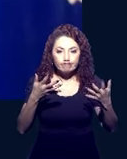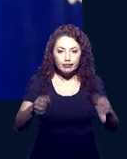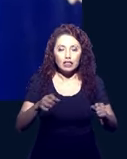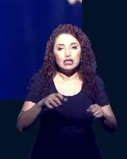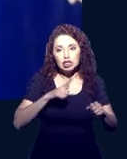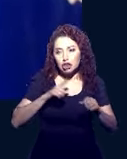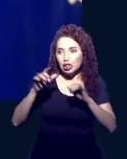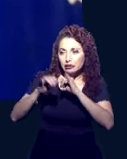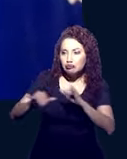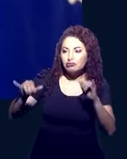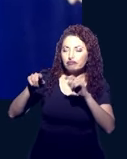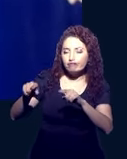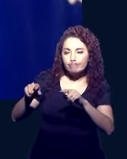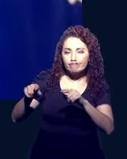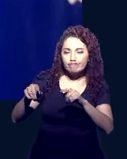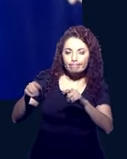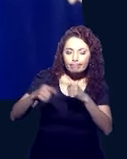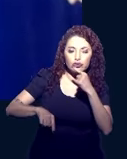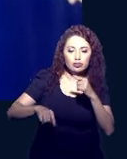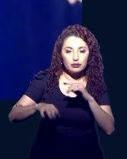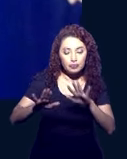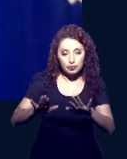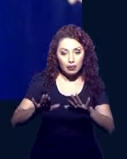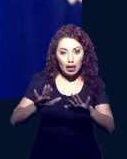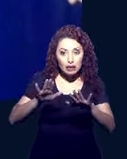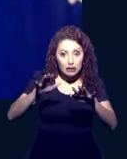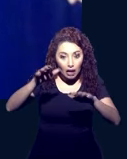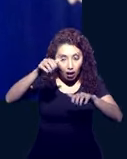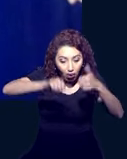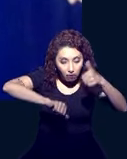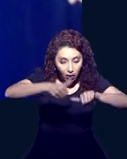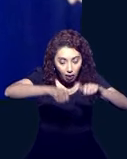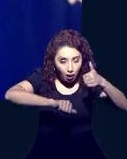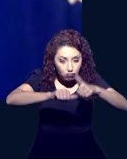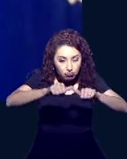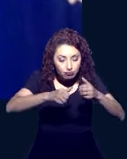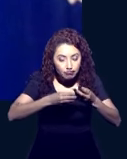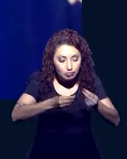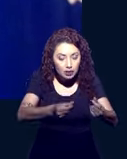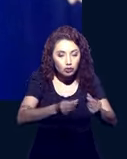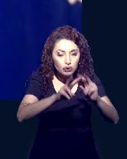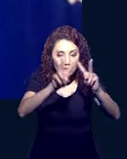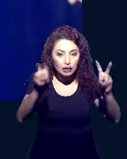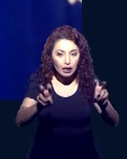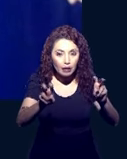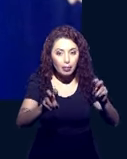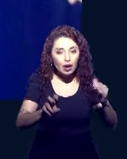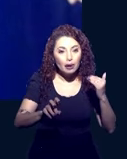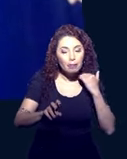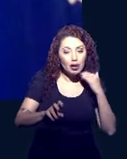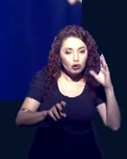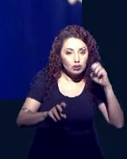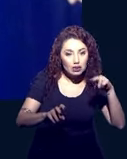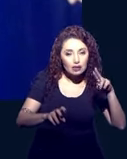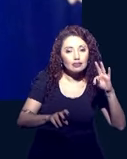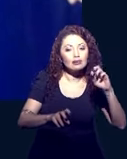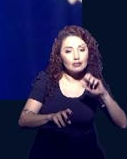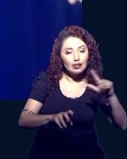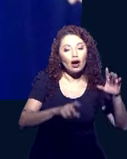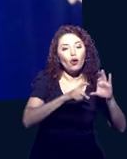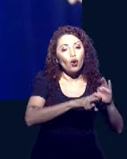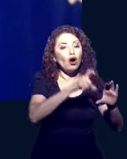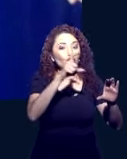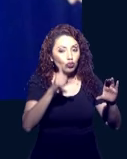notícia mas que se Avaliar na Essência eh a autonomia do Banco Central foi positiva ou foi negativa para o Brasil e